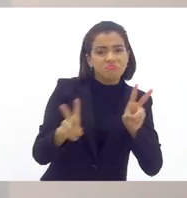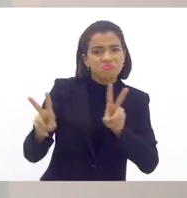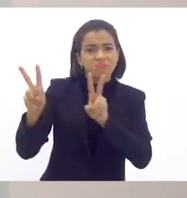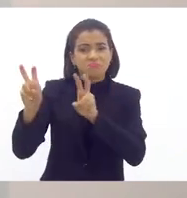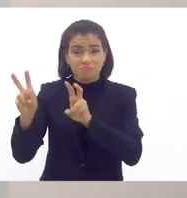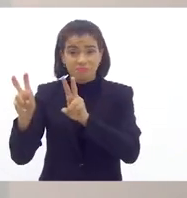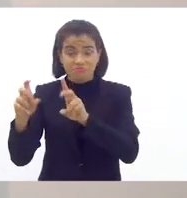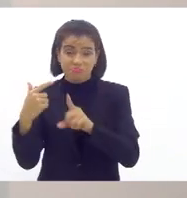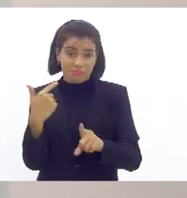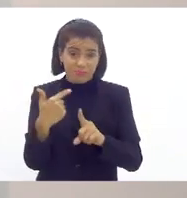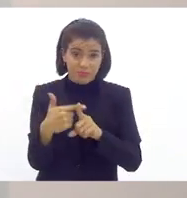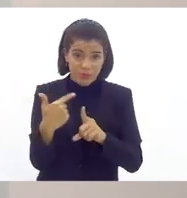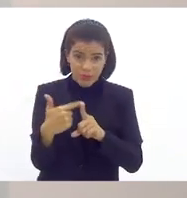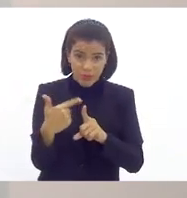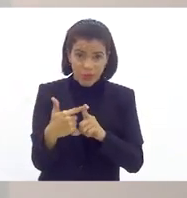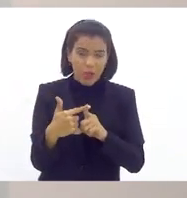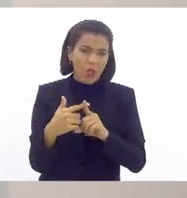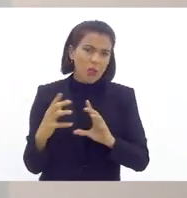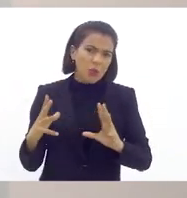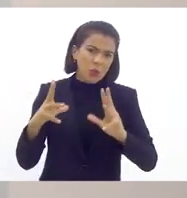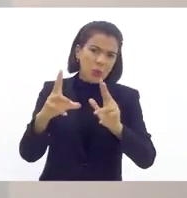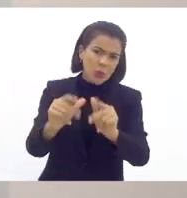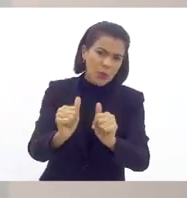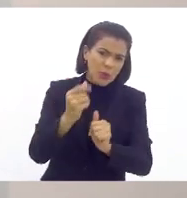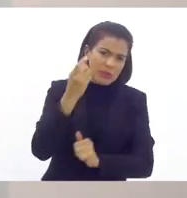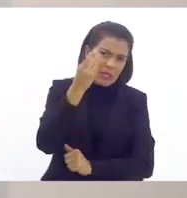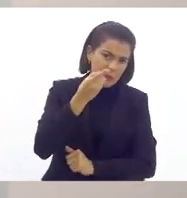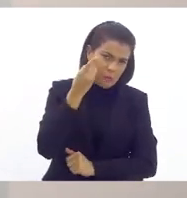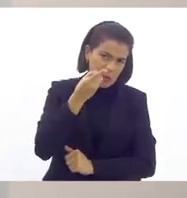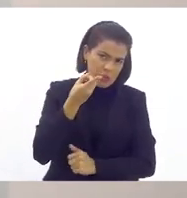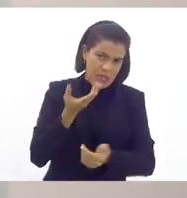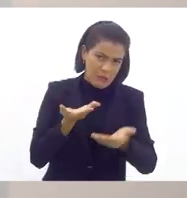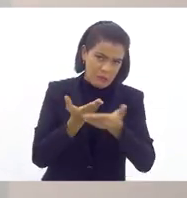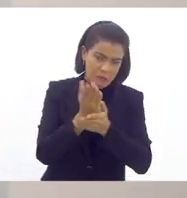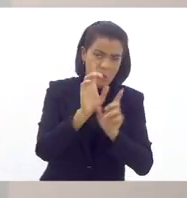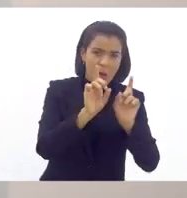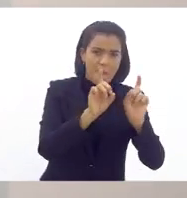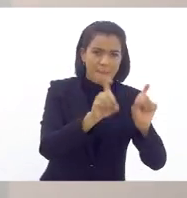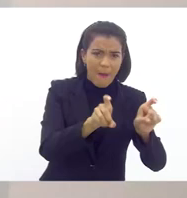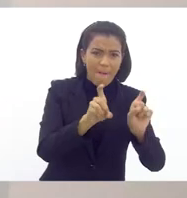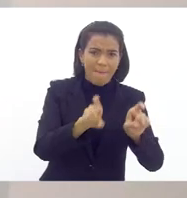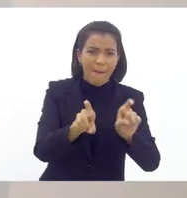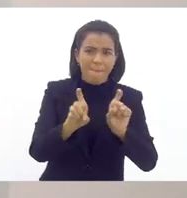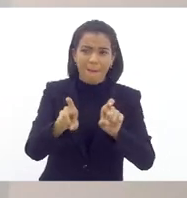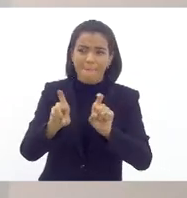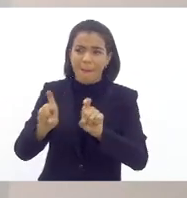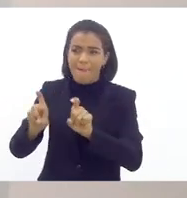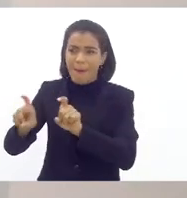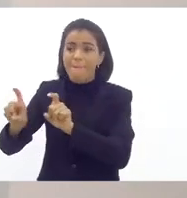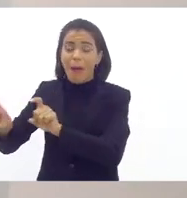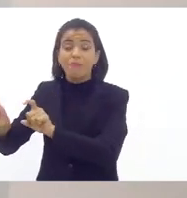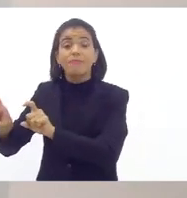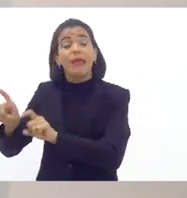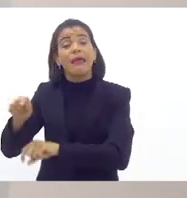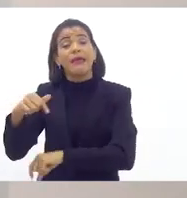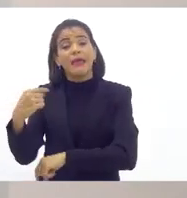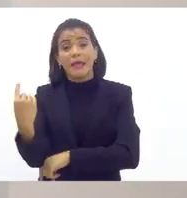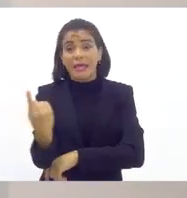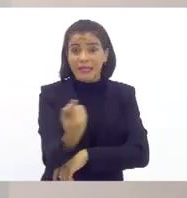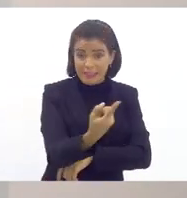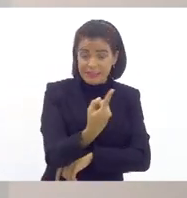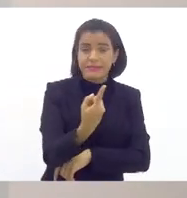Todos os parlamentares eleitos, deputados e deputadas, eles trazem aqui